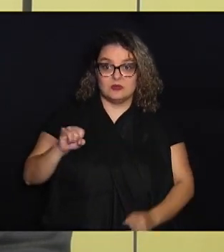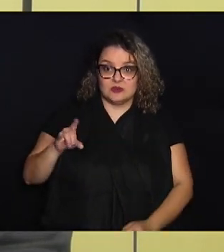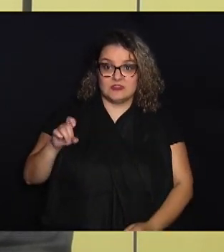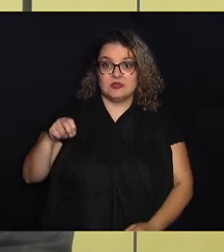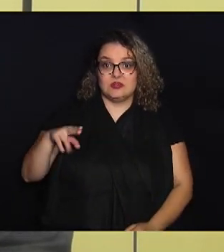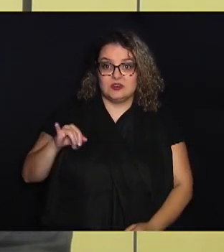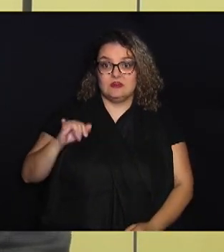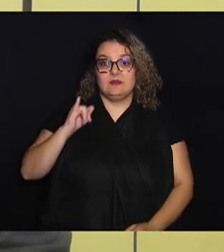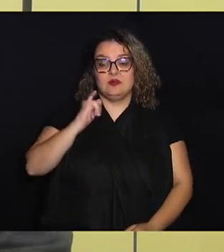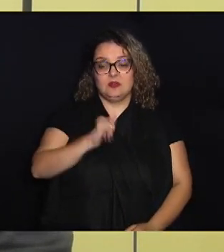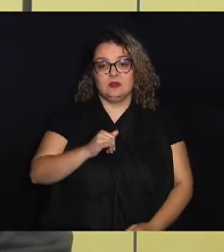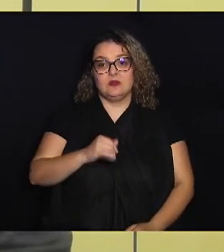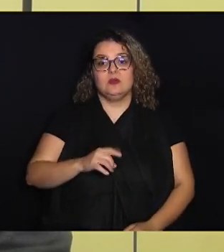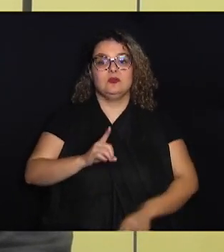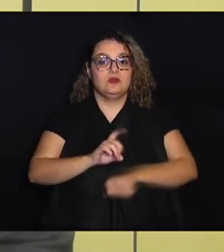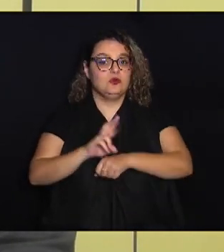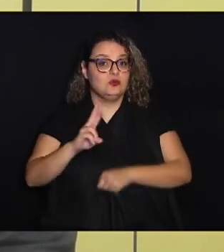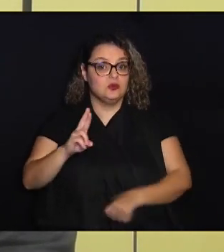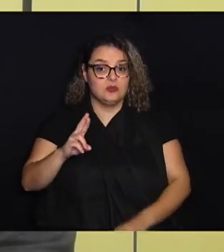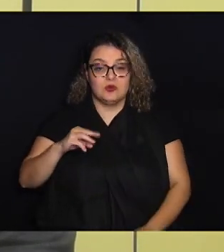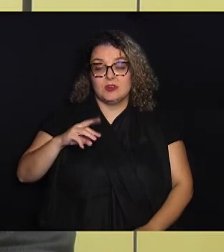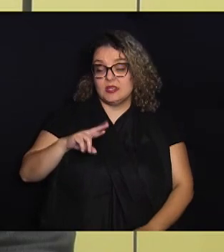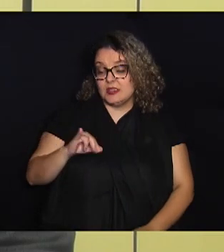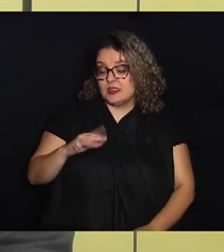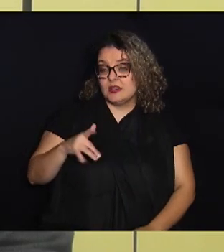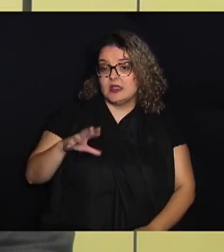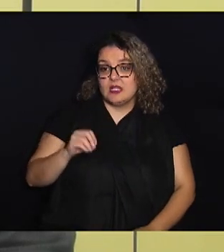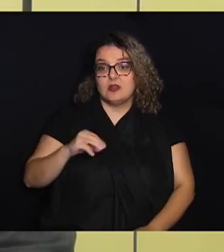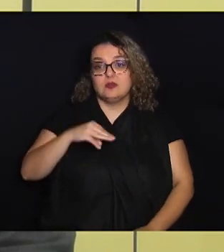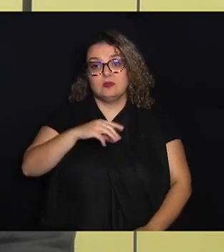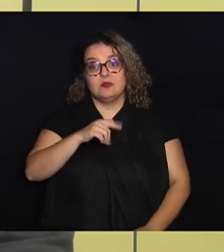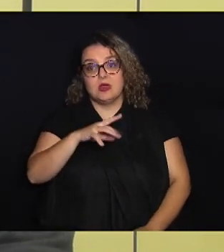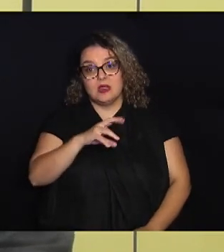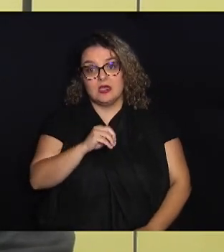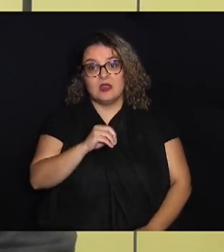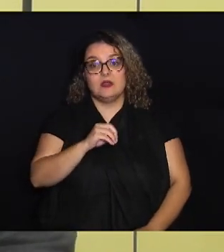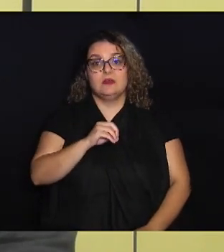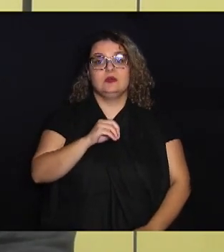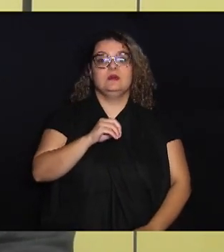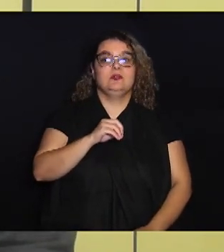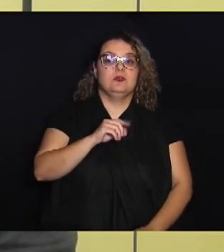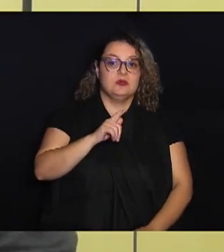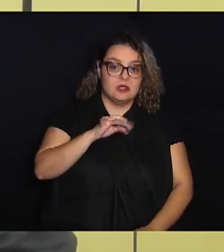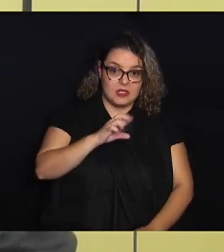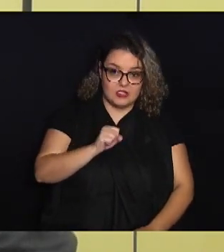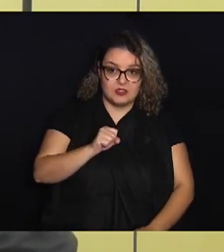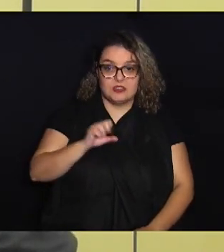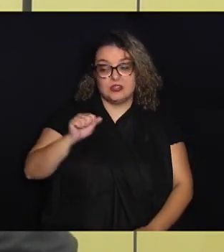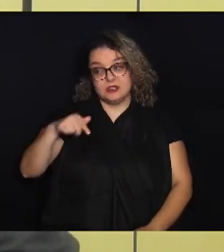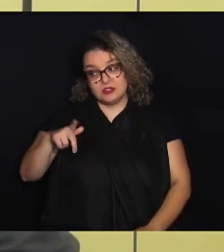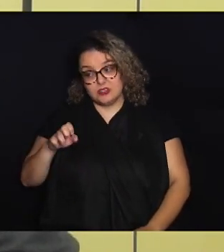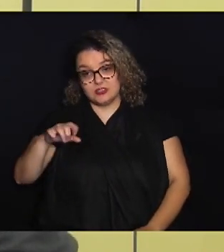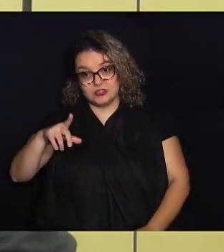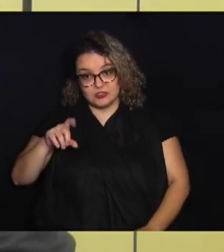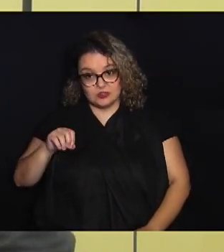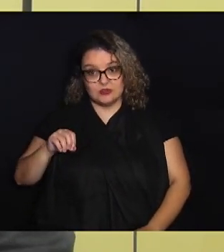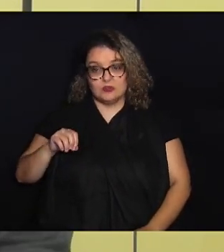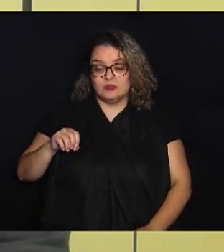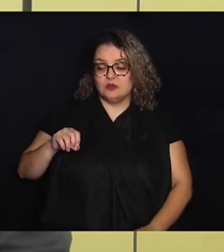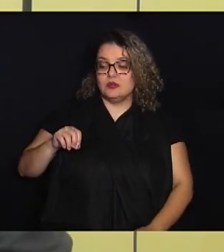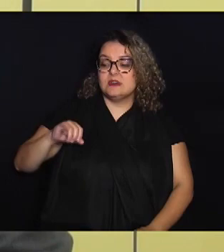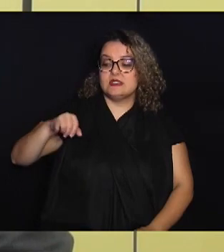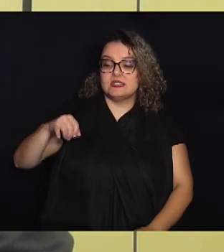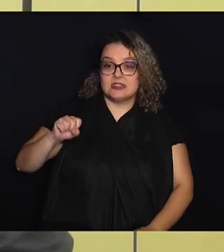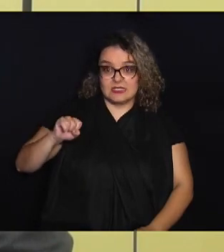do Mário Gatti, Dr. Ricardo, Ângelo Simões veio da Bahia. Então é um lugar que está sempre muito